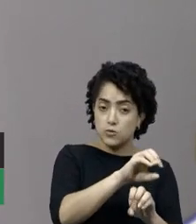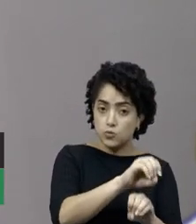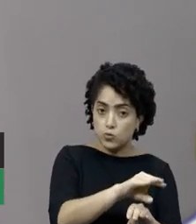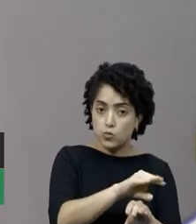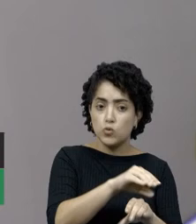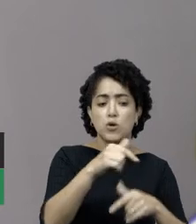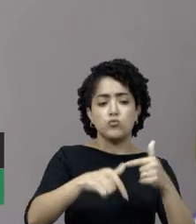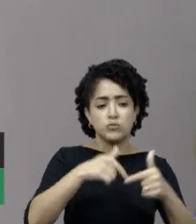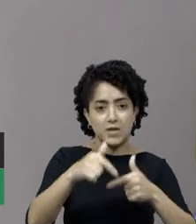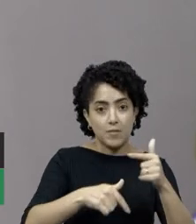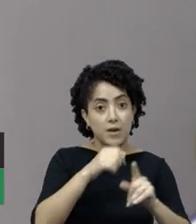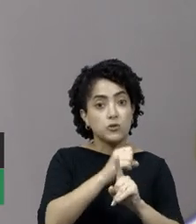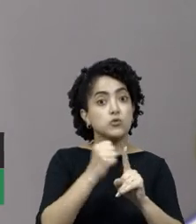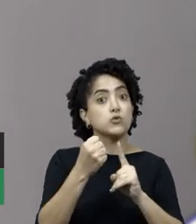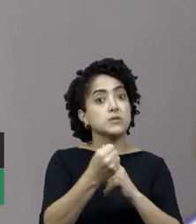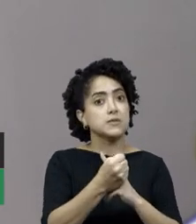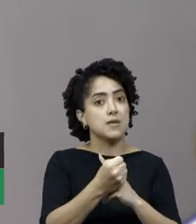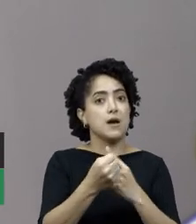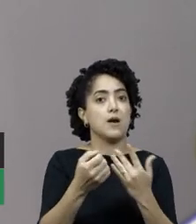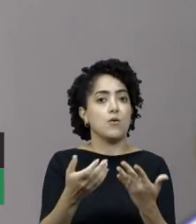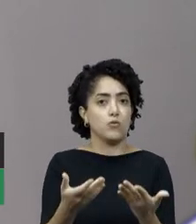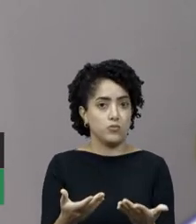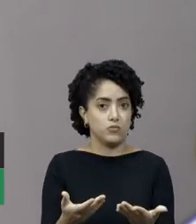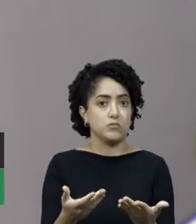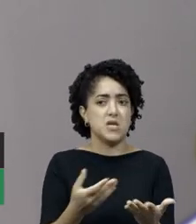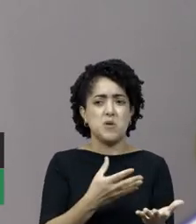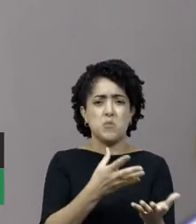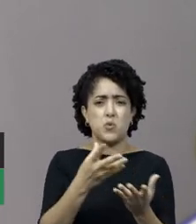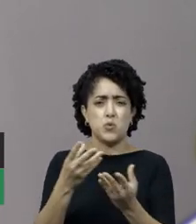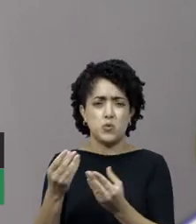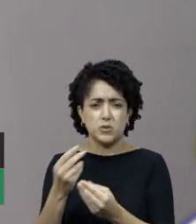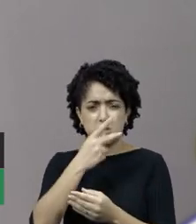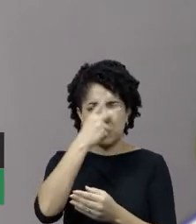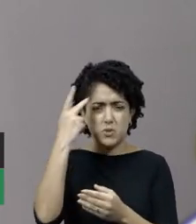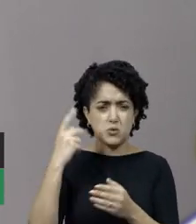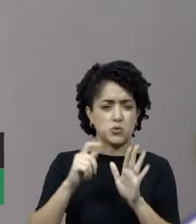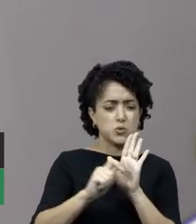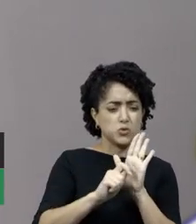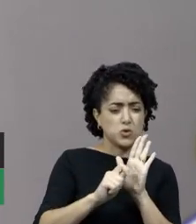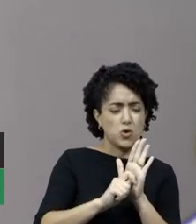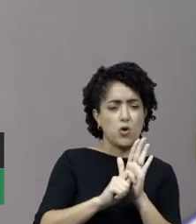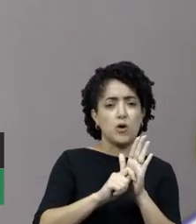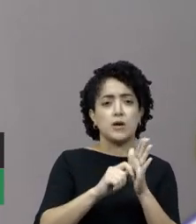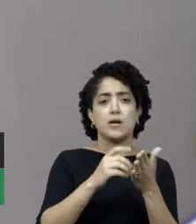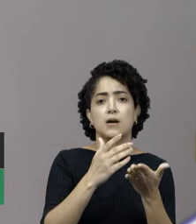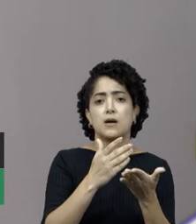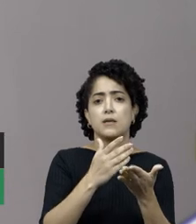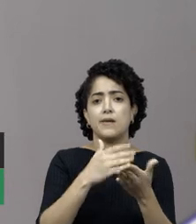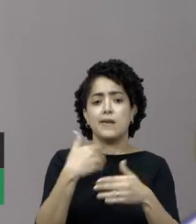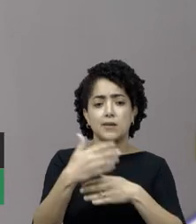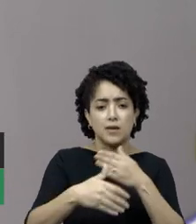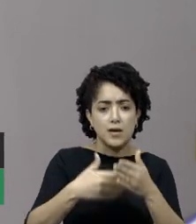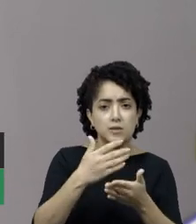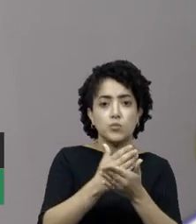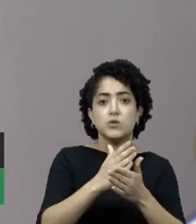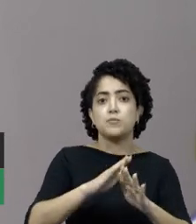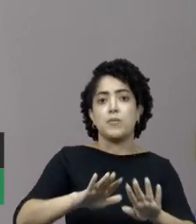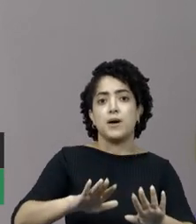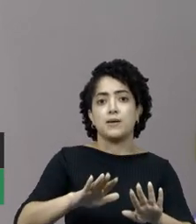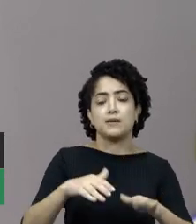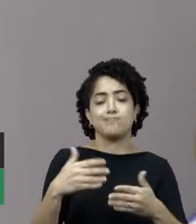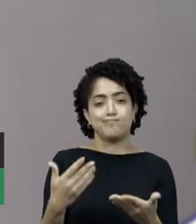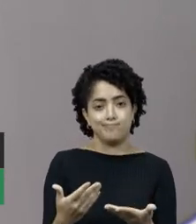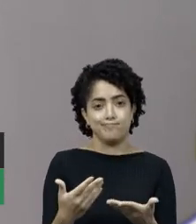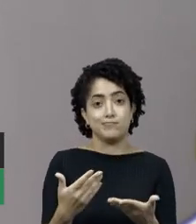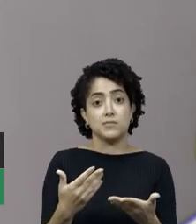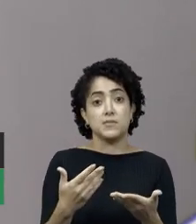trabalho social de tirar muitos drogados, viciados das ruas e trazer para dentro da igreja.